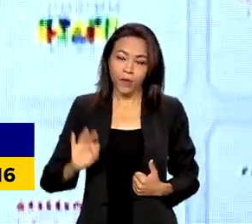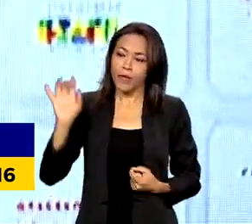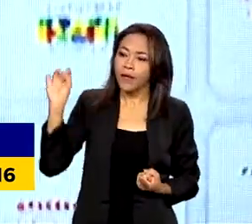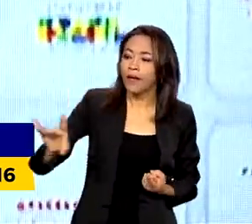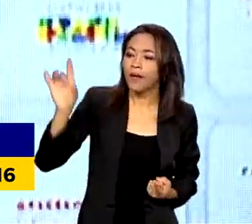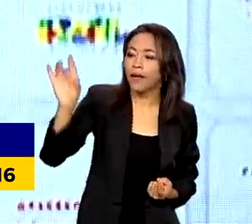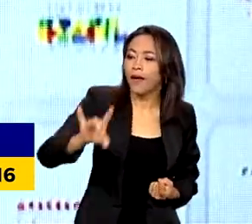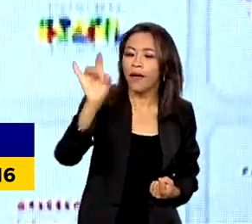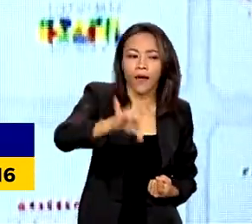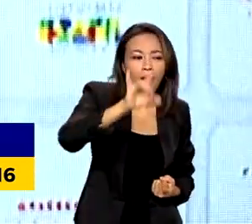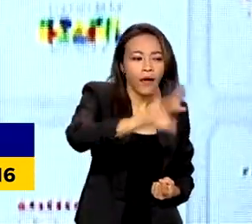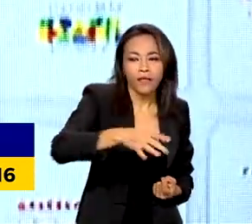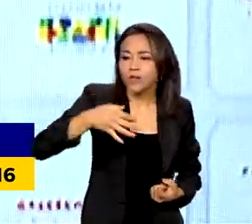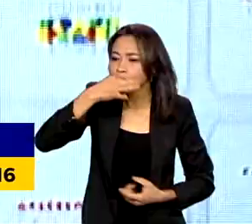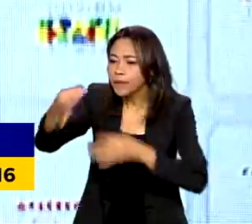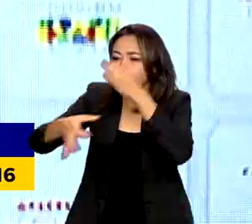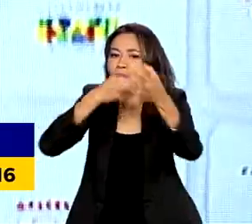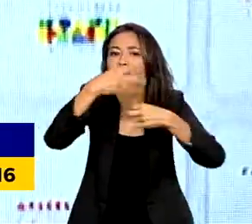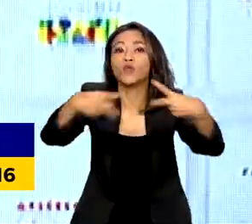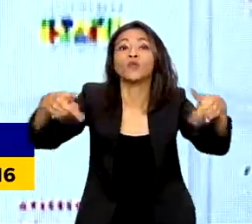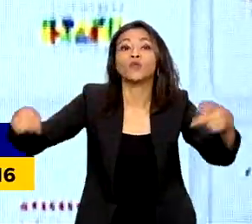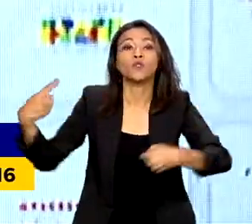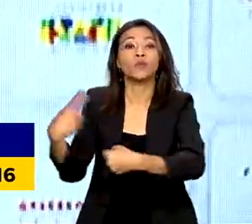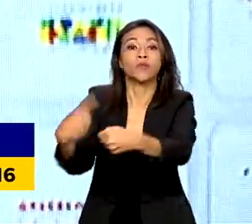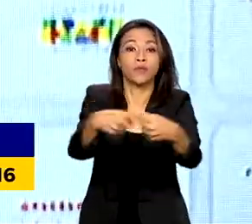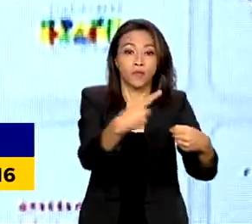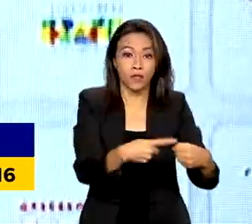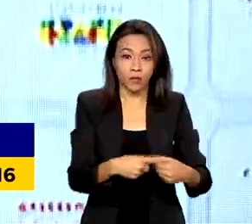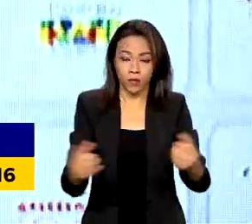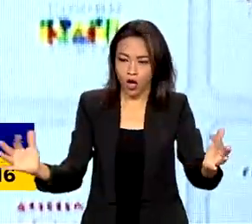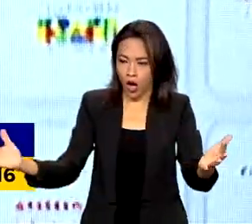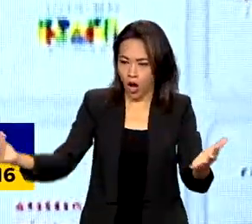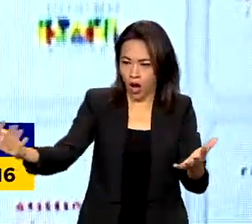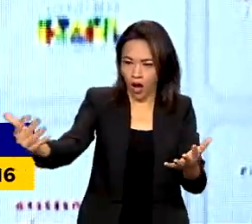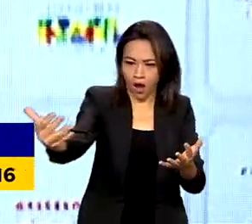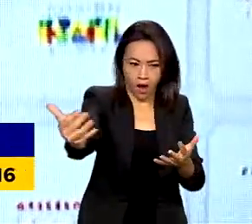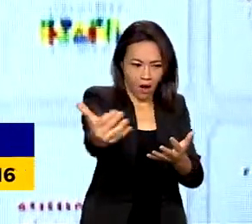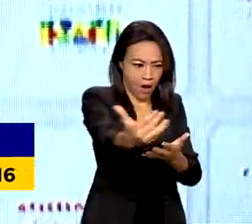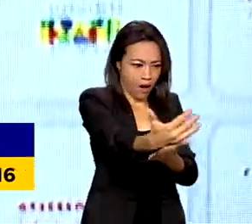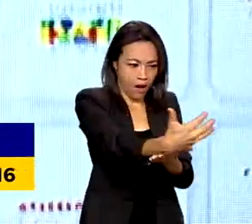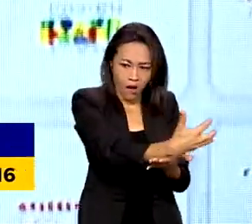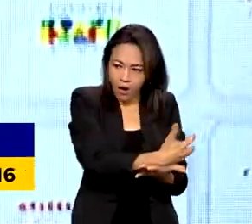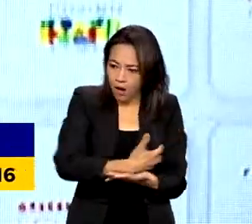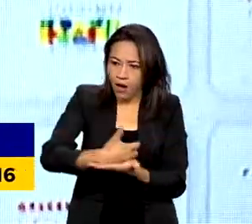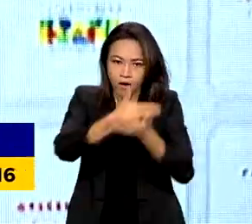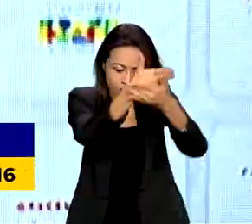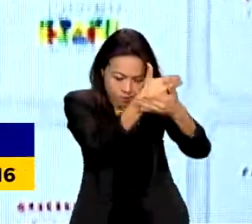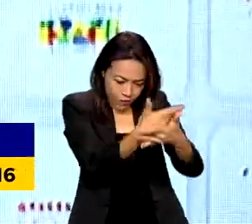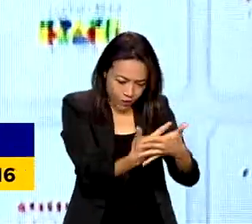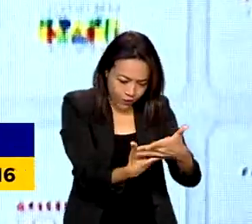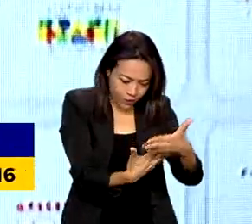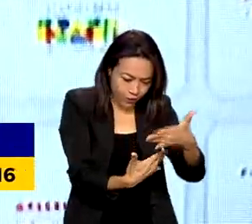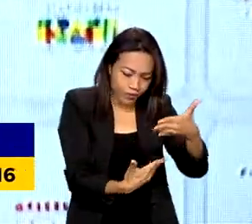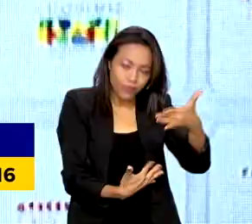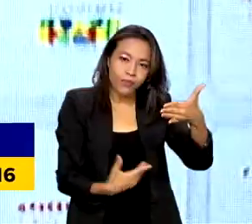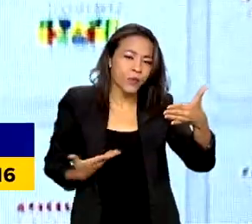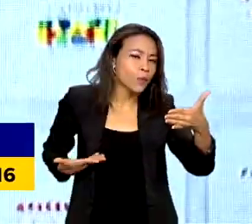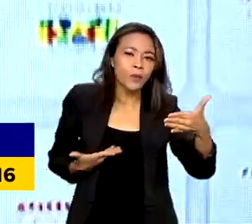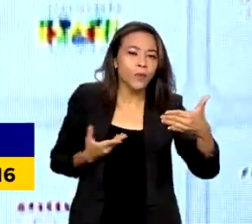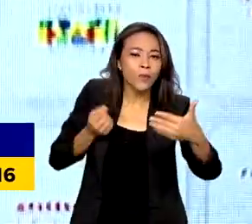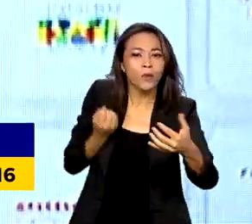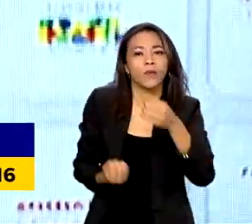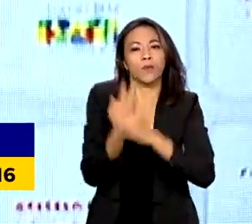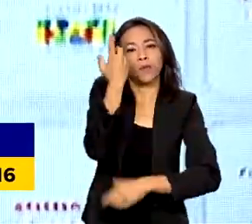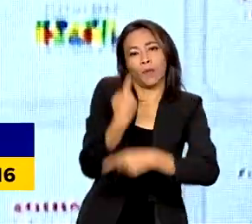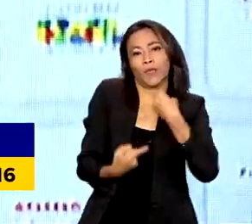uma de vocês produzem nos seus municípios, para que a gente, numa grande caldeira, fomentar a política pública e